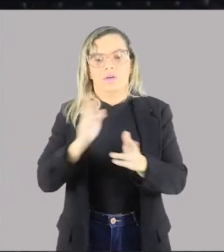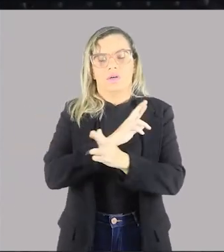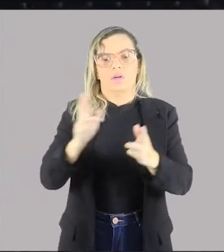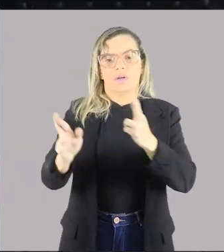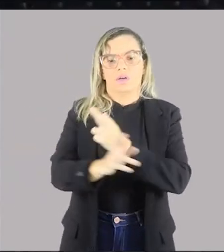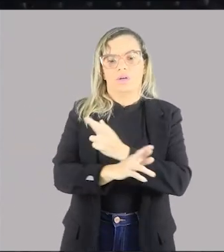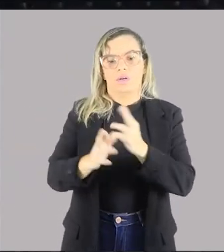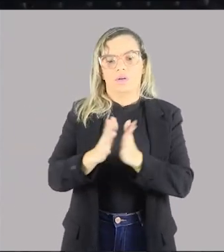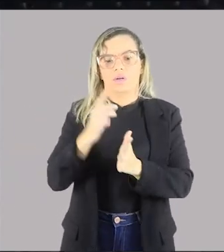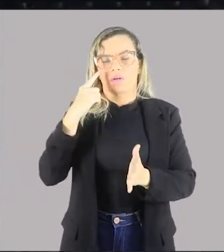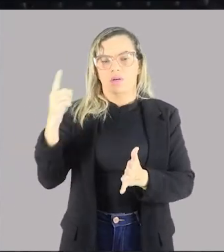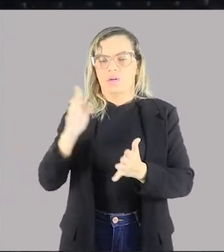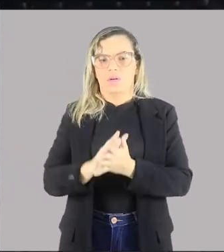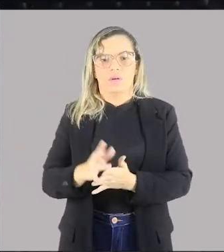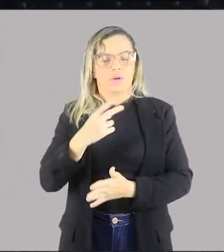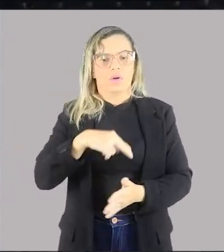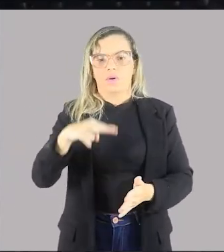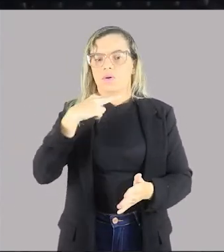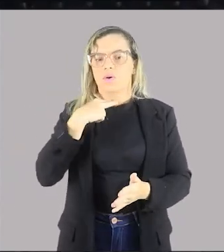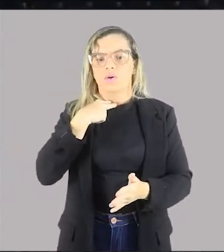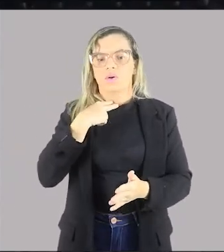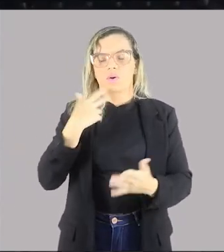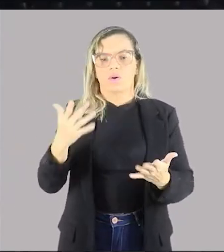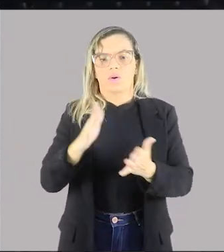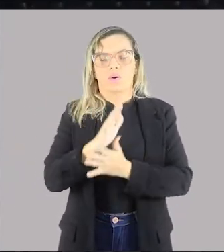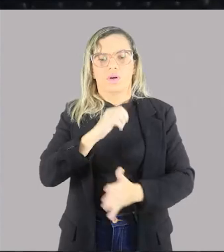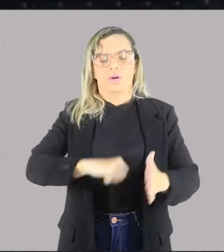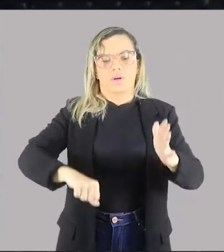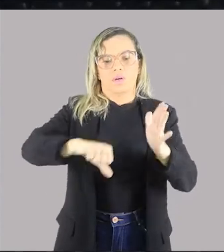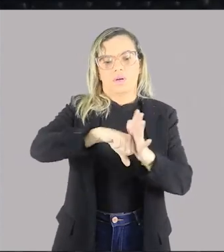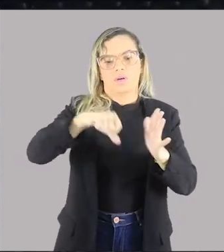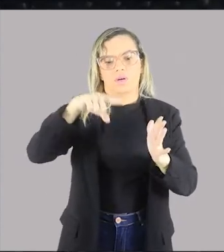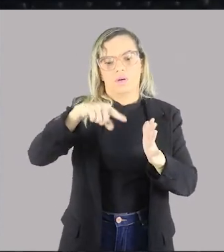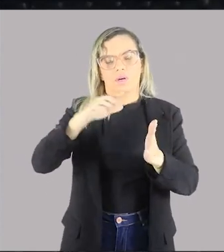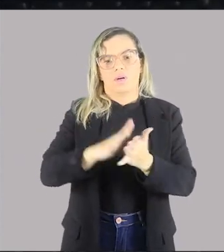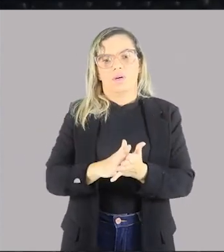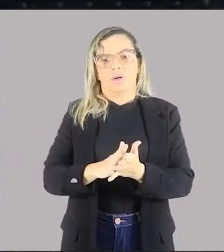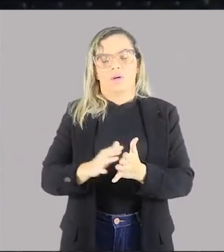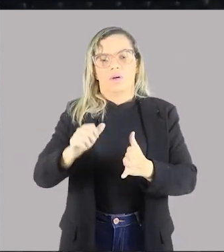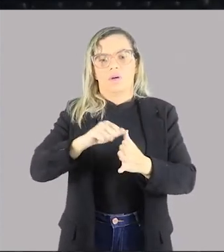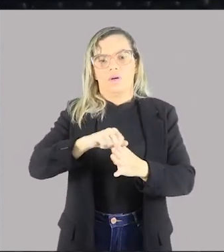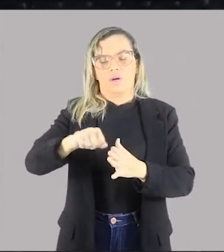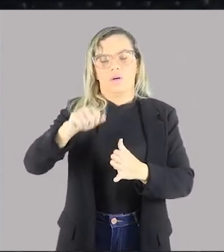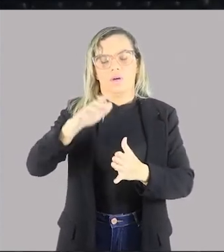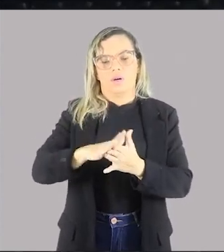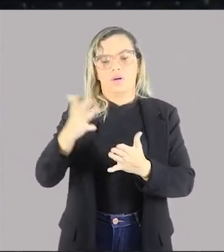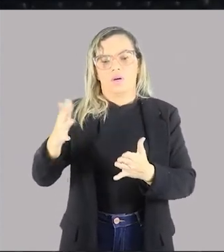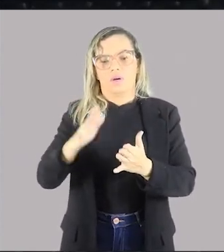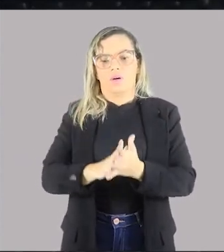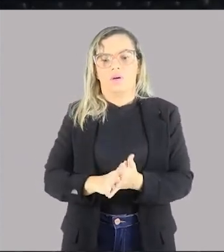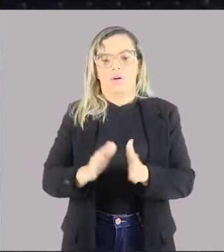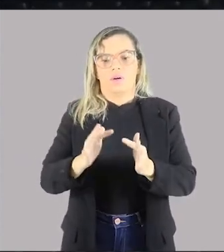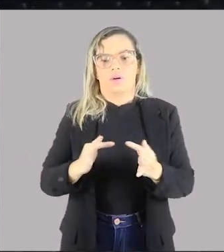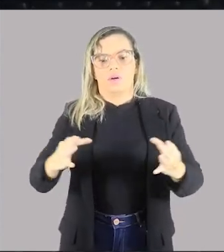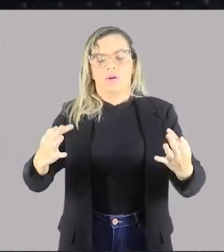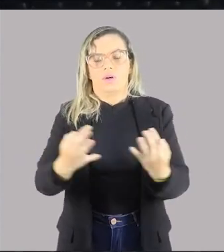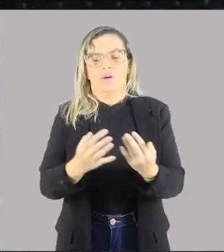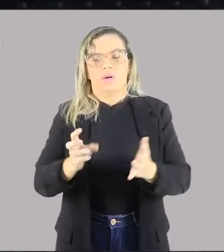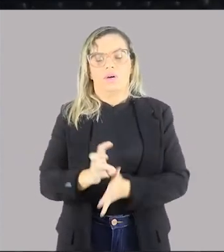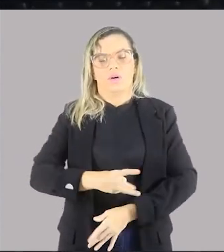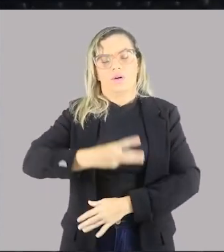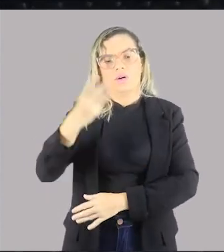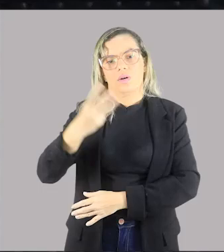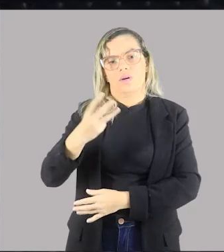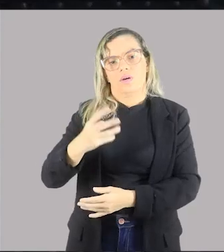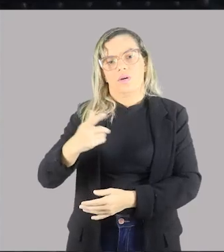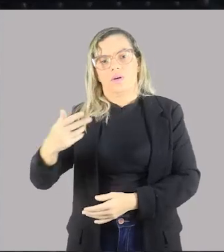nepotismo ele não é permitido, ele viola diretamente a moralidade. E, portanto, parente até o terceiro grau não pode